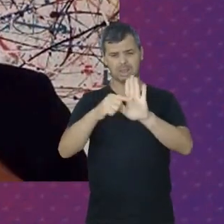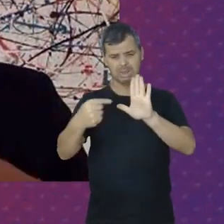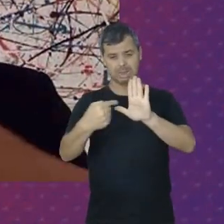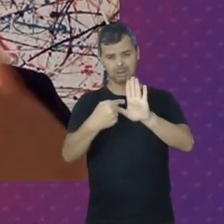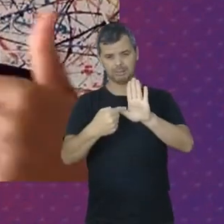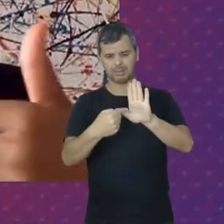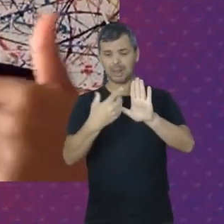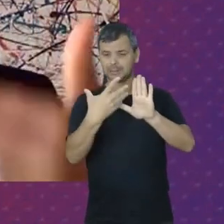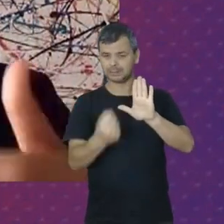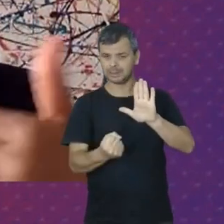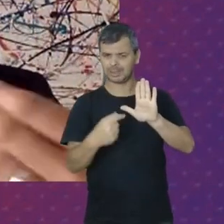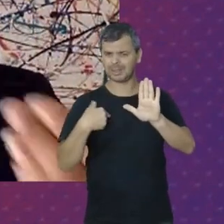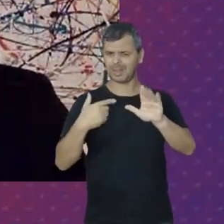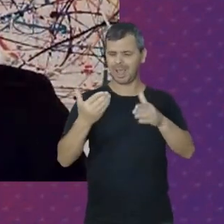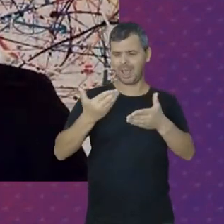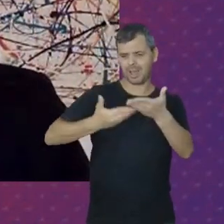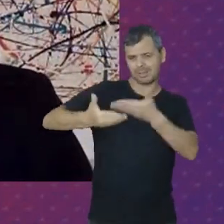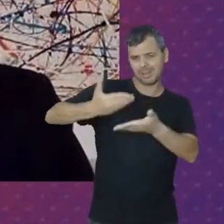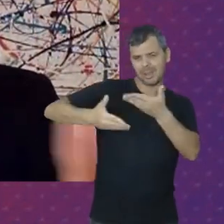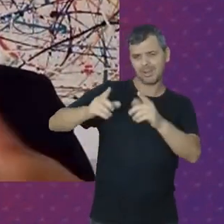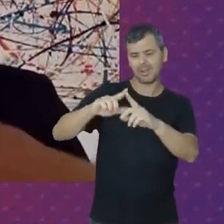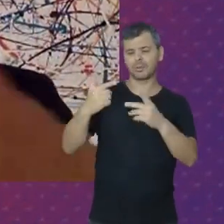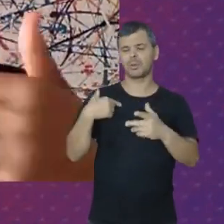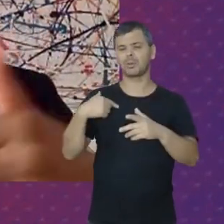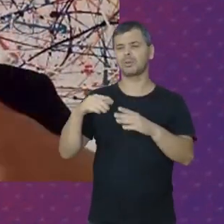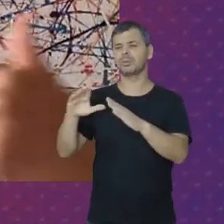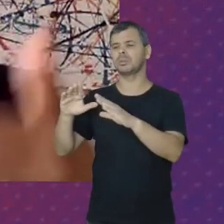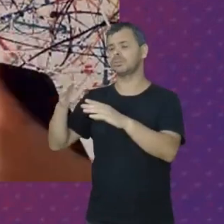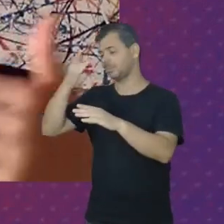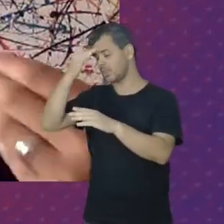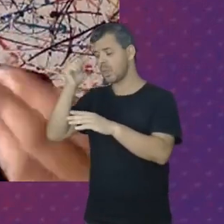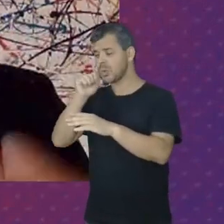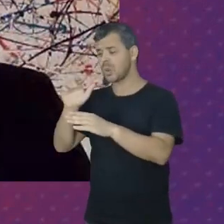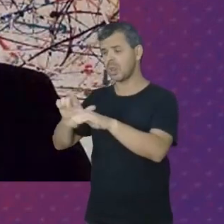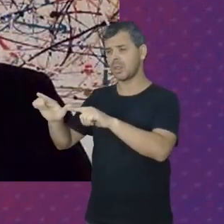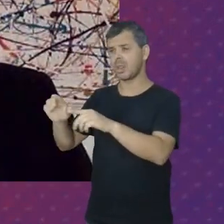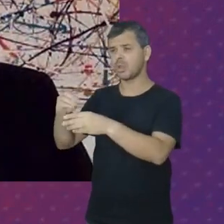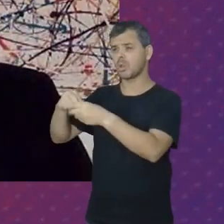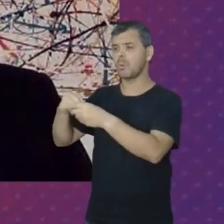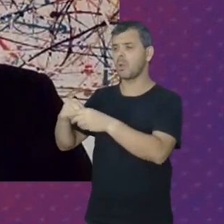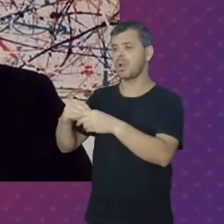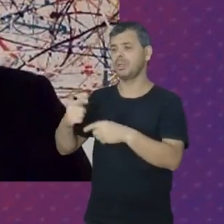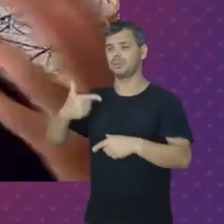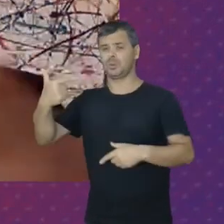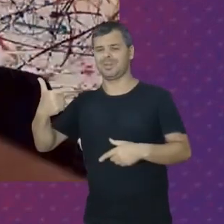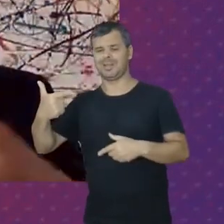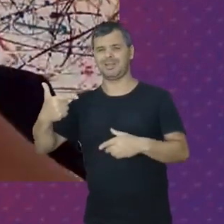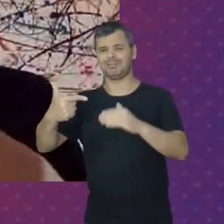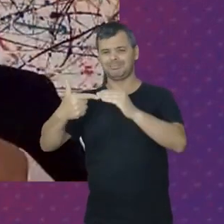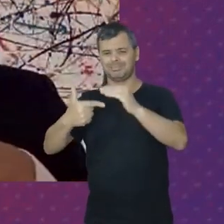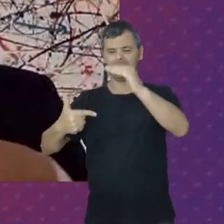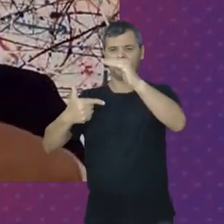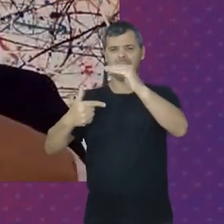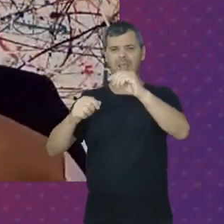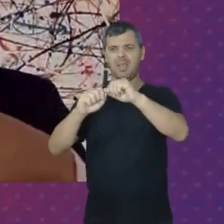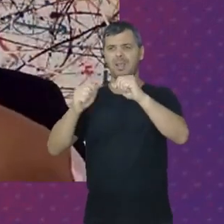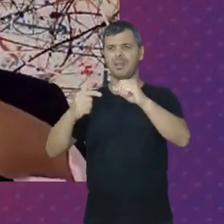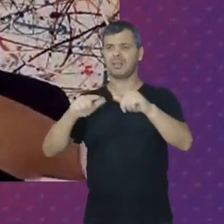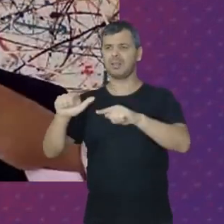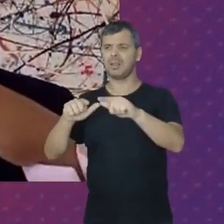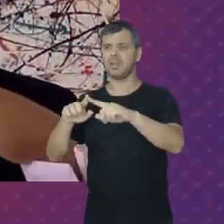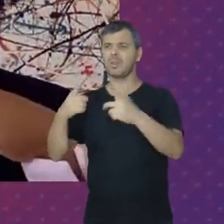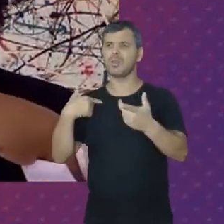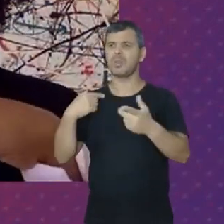do tempo o tratamento das trabalhadoras domésticas como subtrabalhadoras, né, assentado nesse mito do